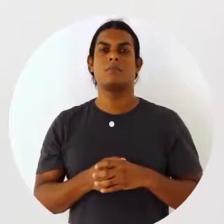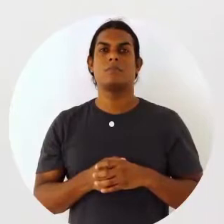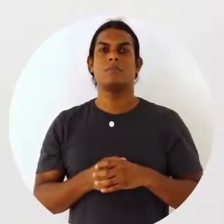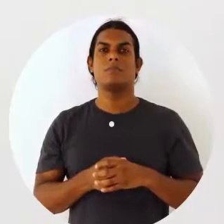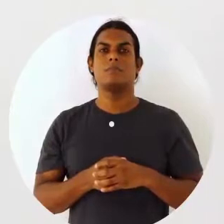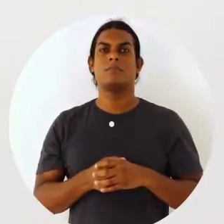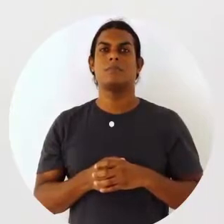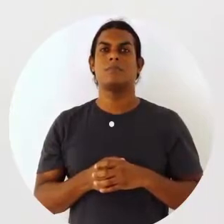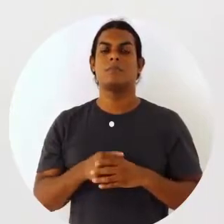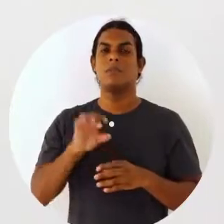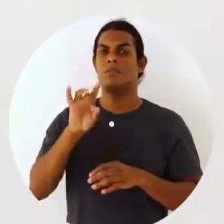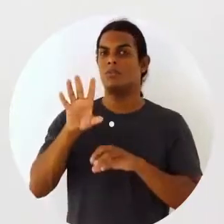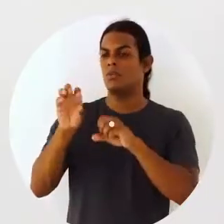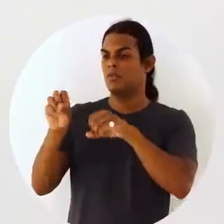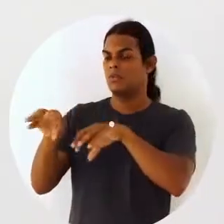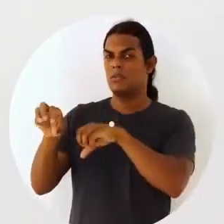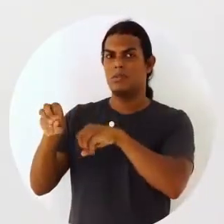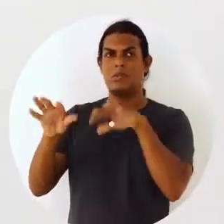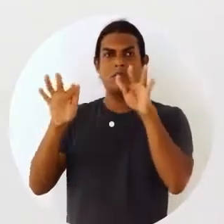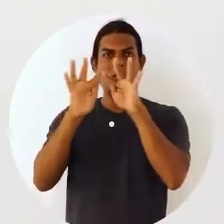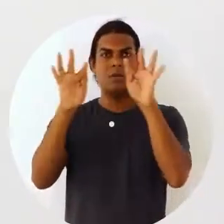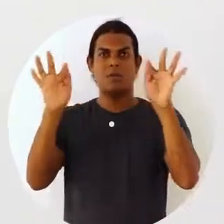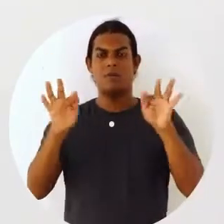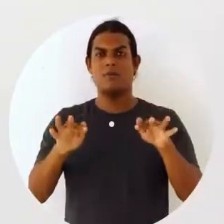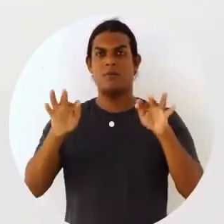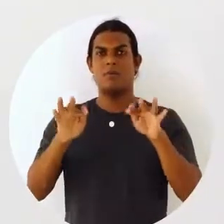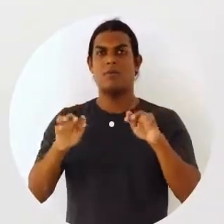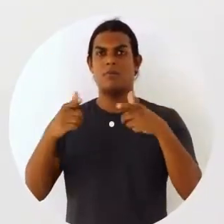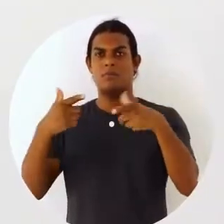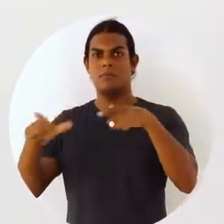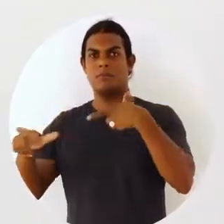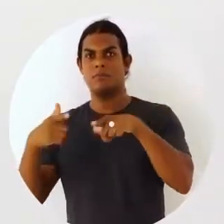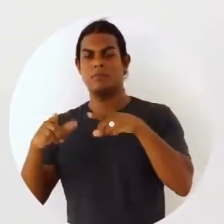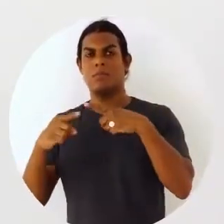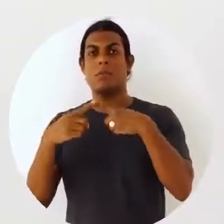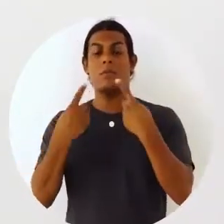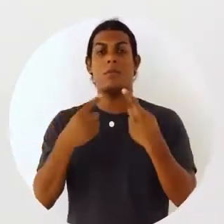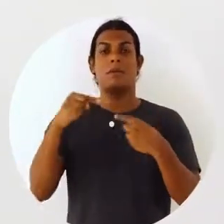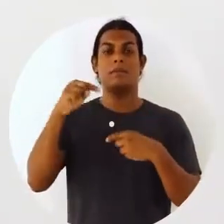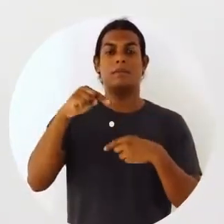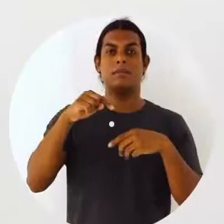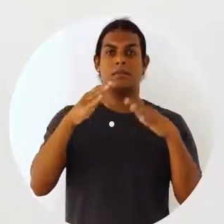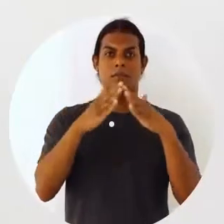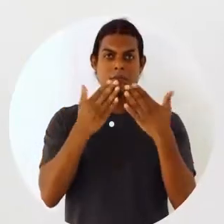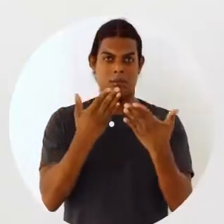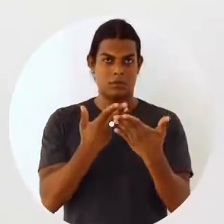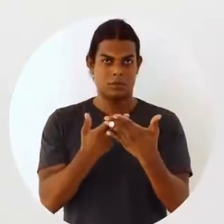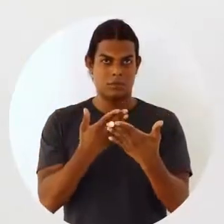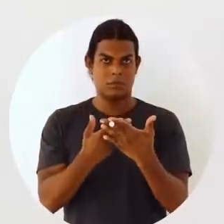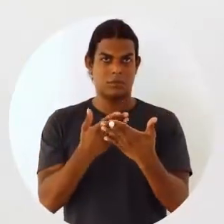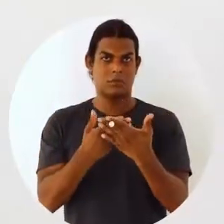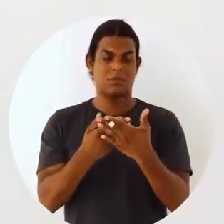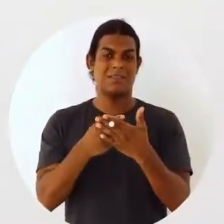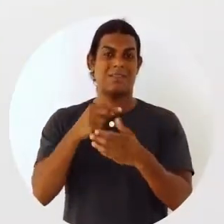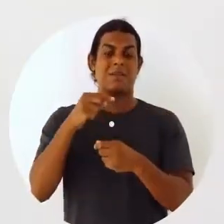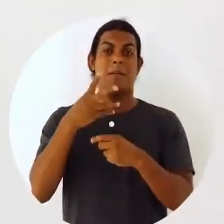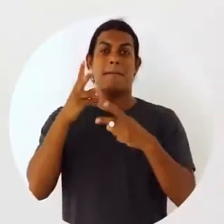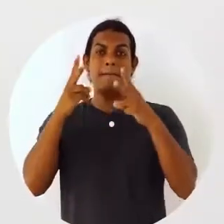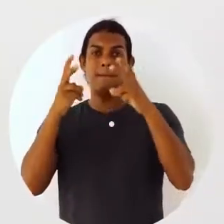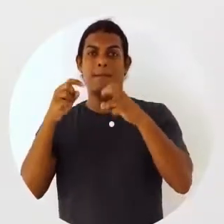executaria tal qual foi dito. Mas a escola estruturalista, ela já começou a perceber que isso limita a